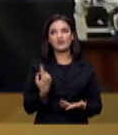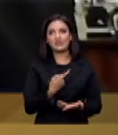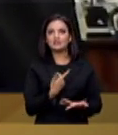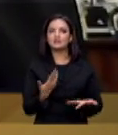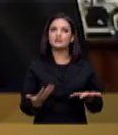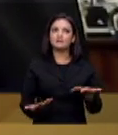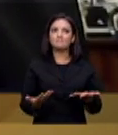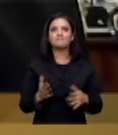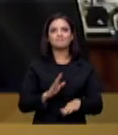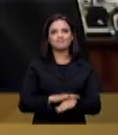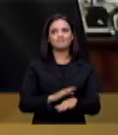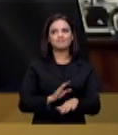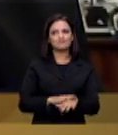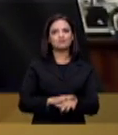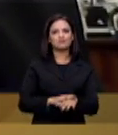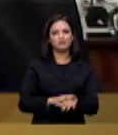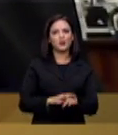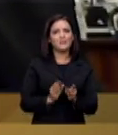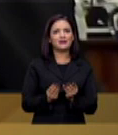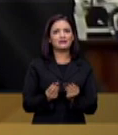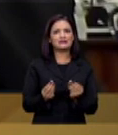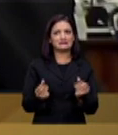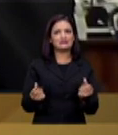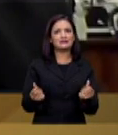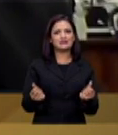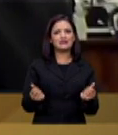como já foi apontado aqui em vários